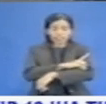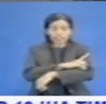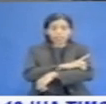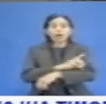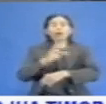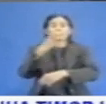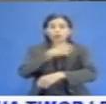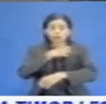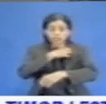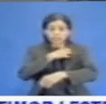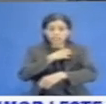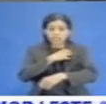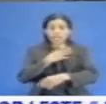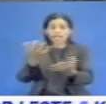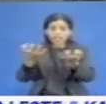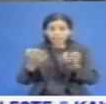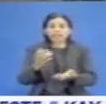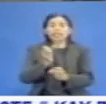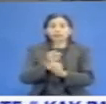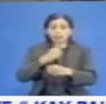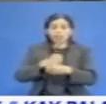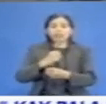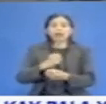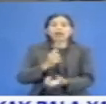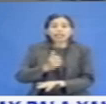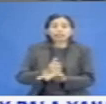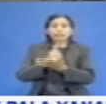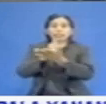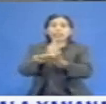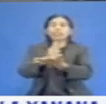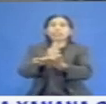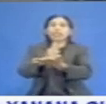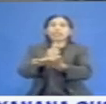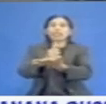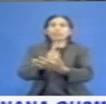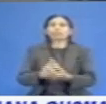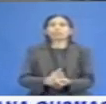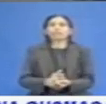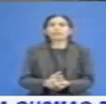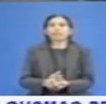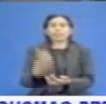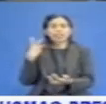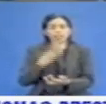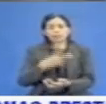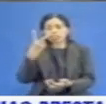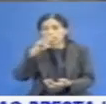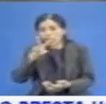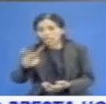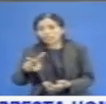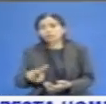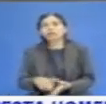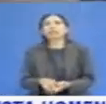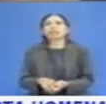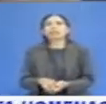halo atibdare be karitativa nene ame. Antes ne la identifika, ame lauret mak hare, ida nepe